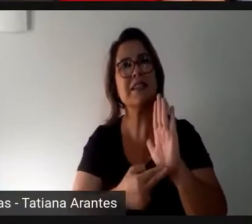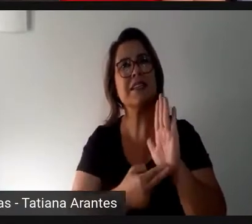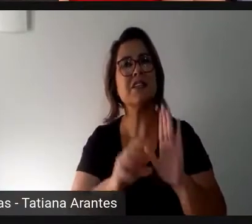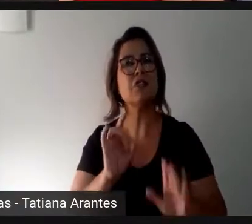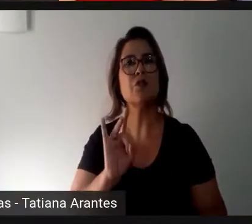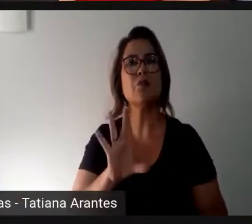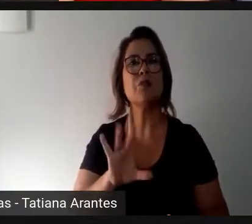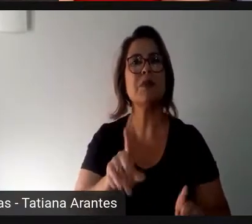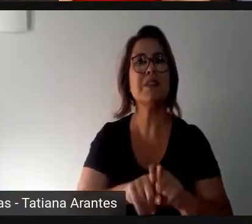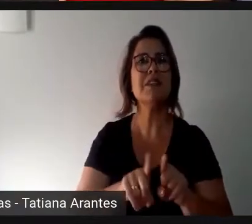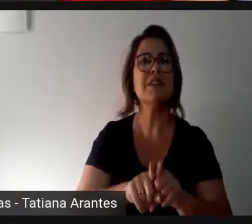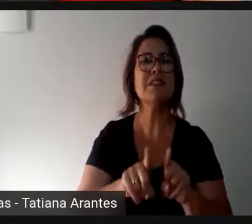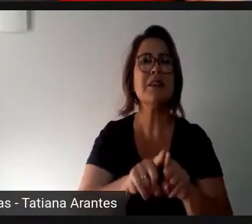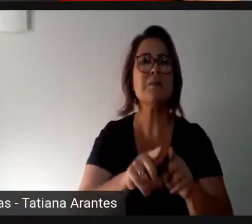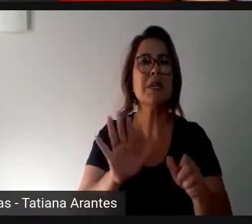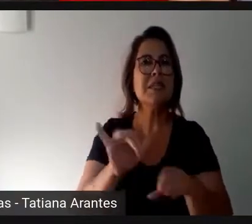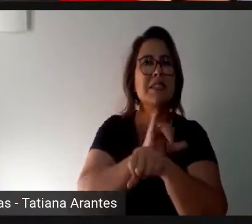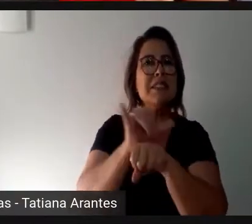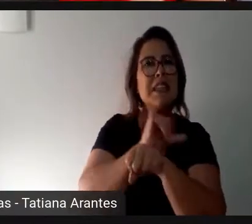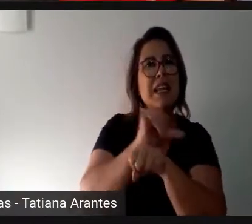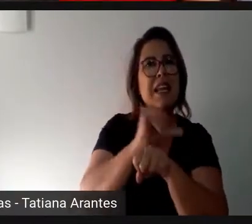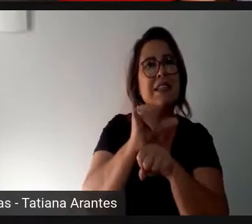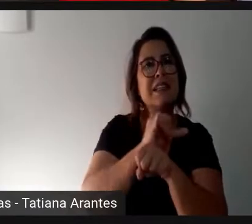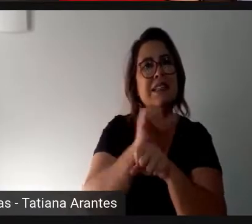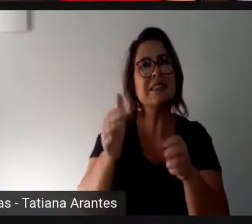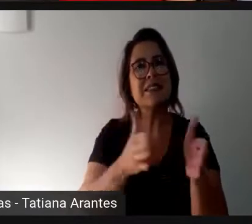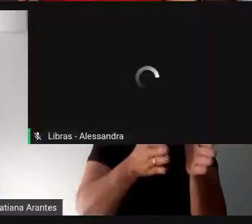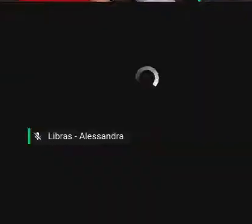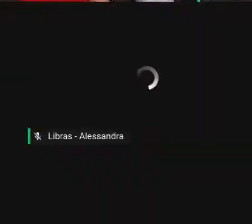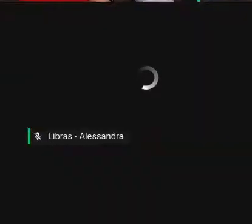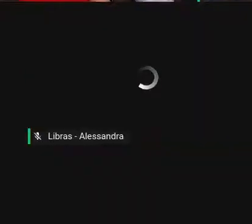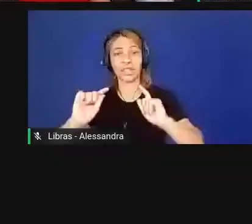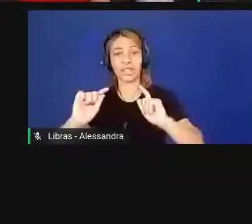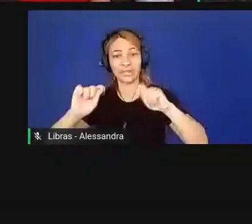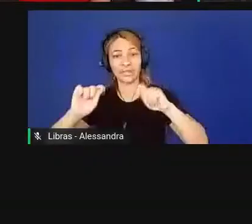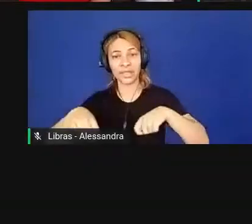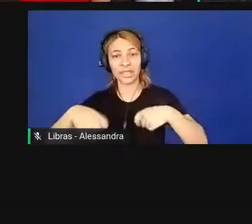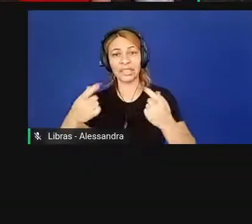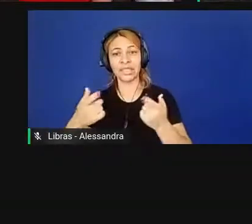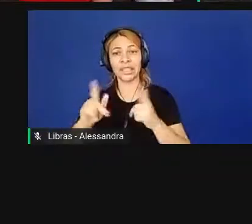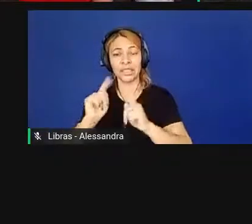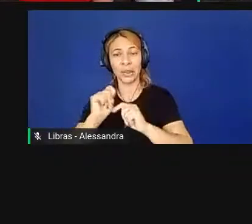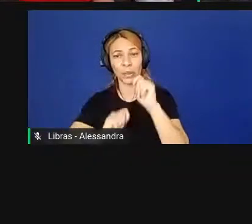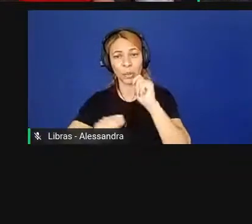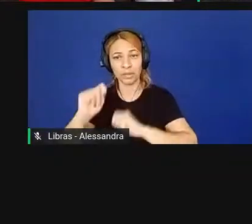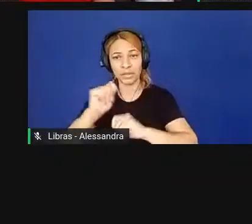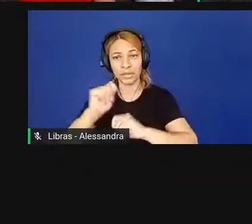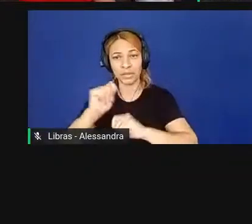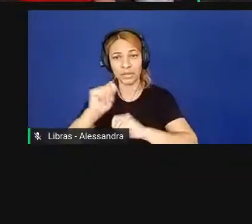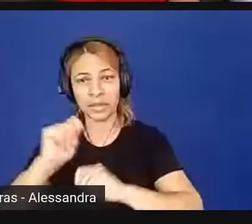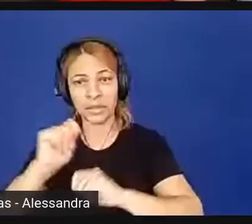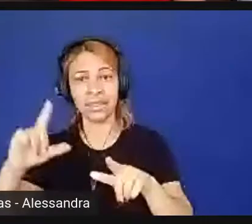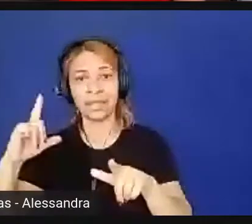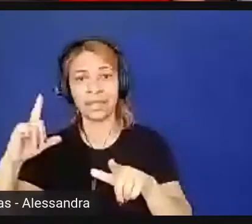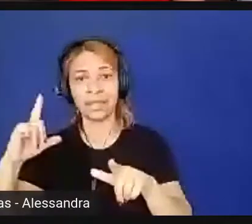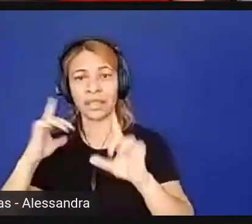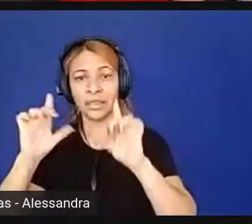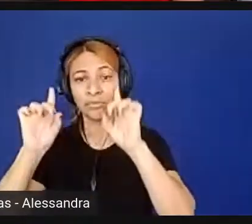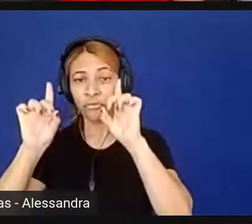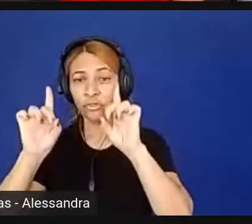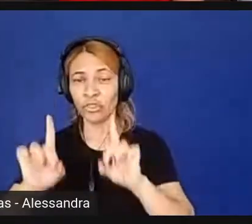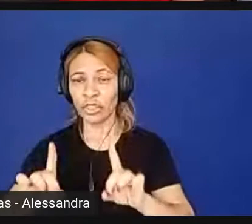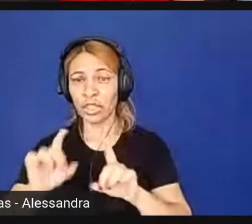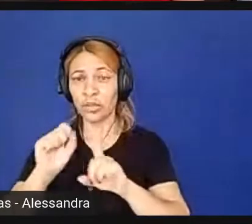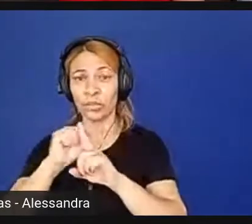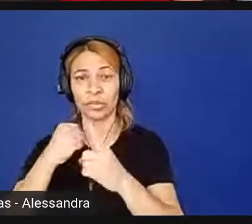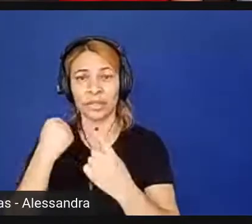meios, mas dão também os caminhos. Eficiência, economicidade, eu tenho determinados direitos